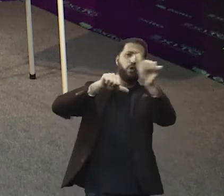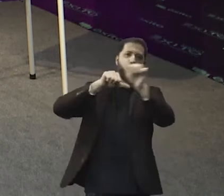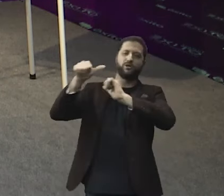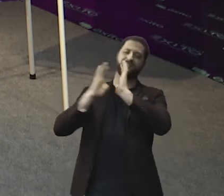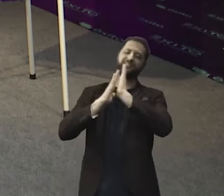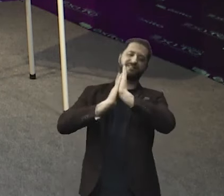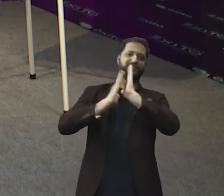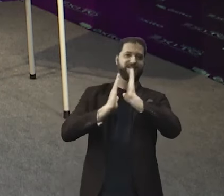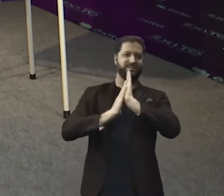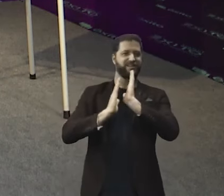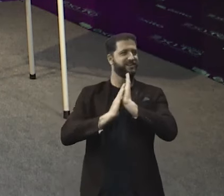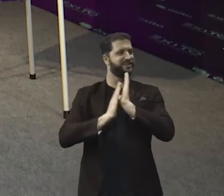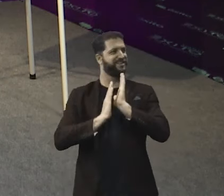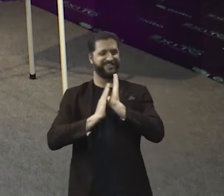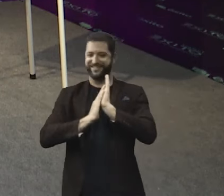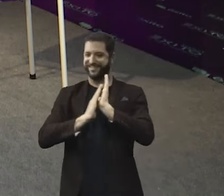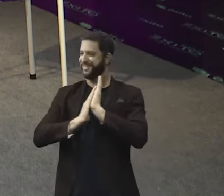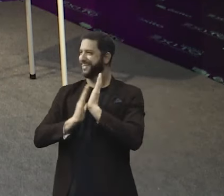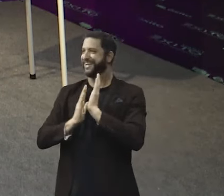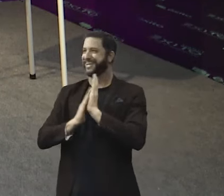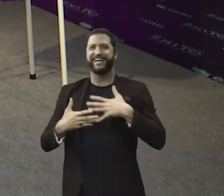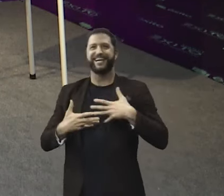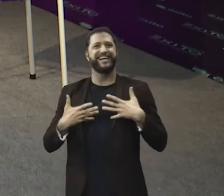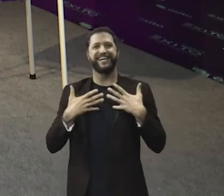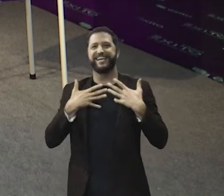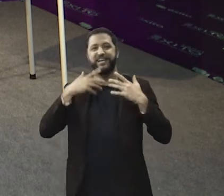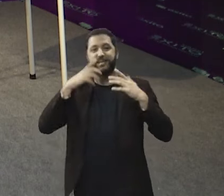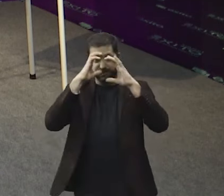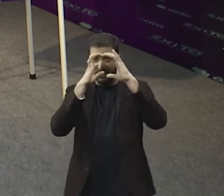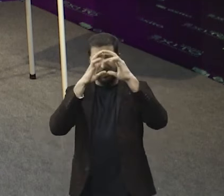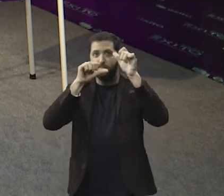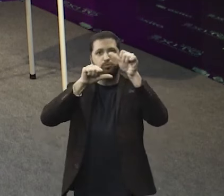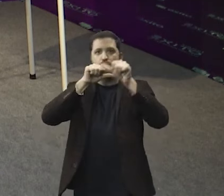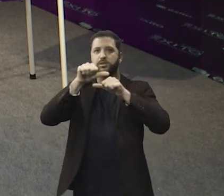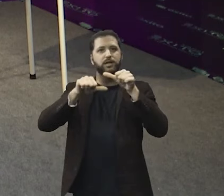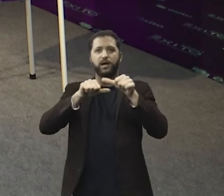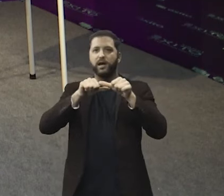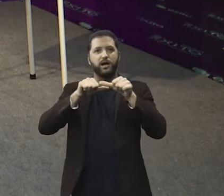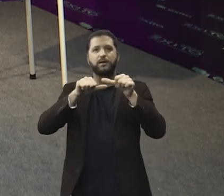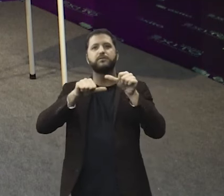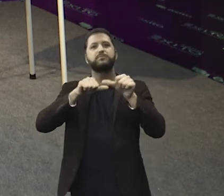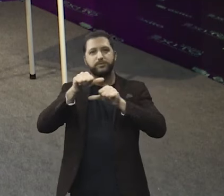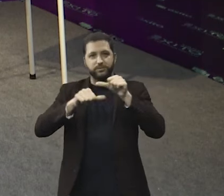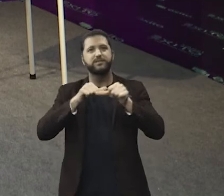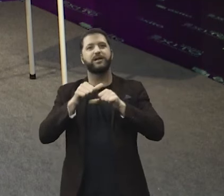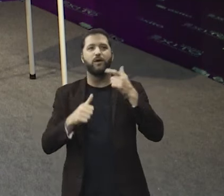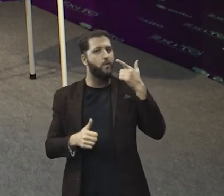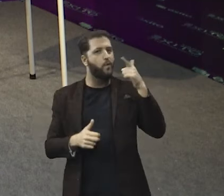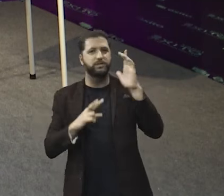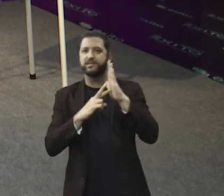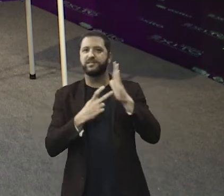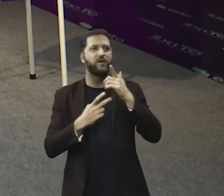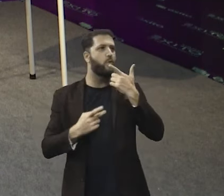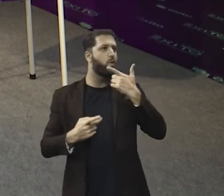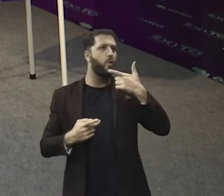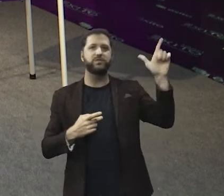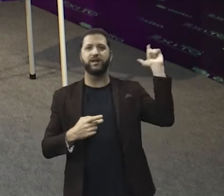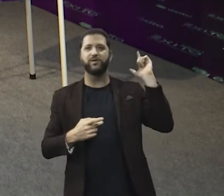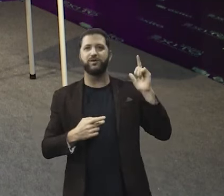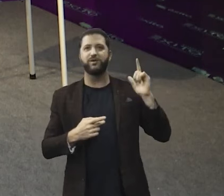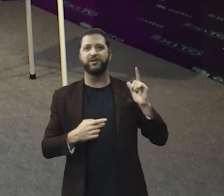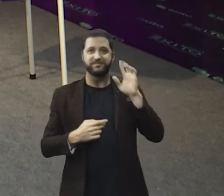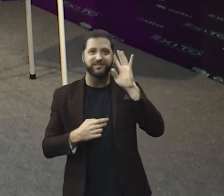aquela cena de um jeito diferente e daí o teu cérebro vai ressignificando vai trazendo um outro significado então assim dá para